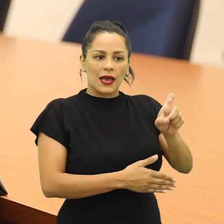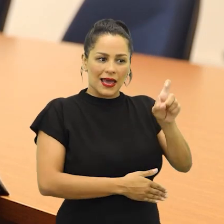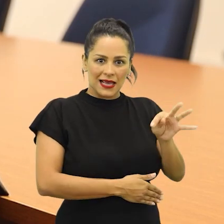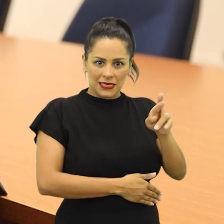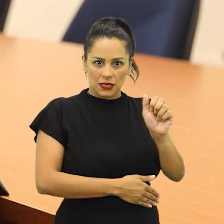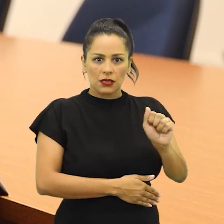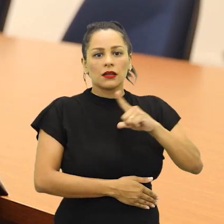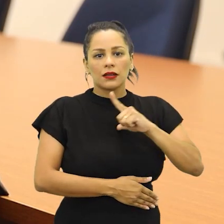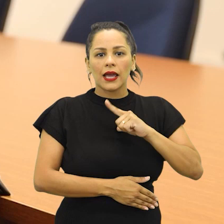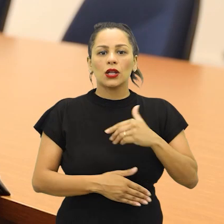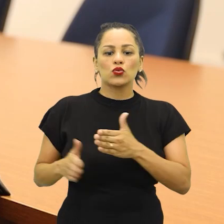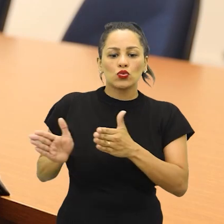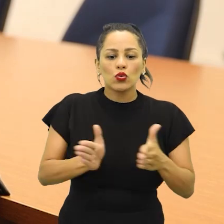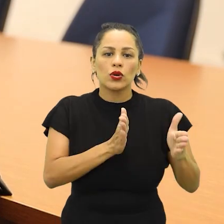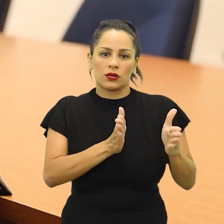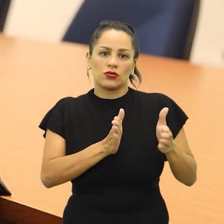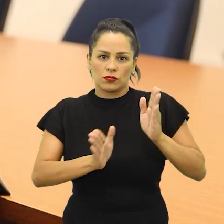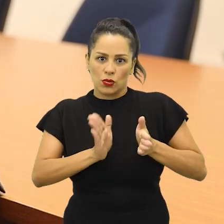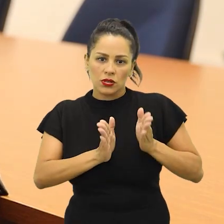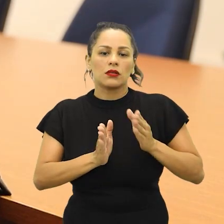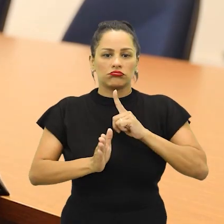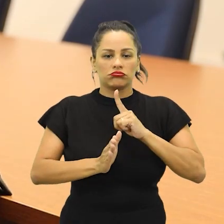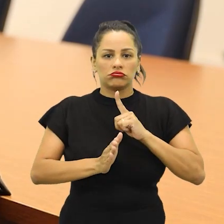crédito durante o processo de falência. Por